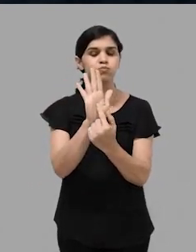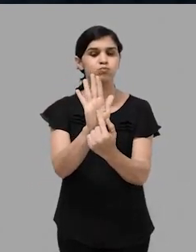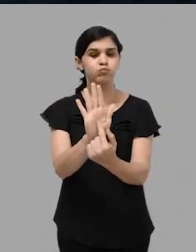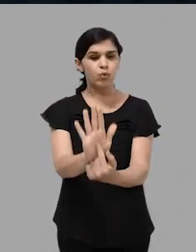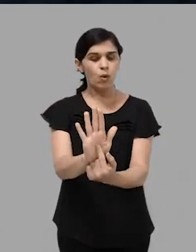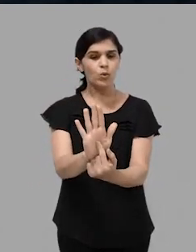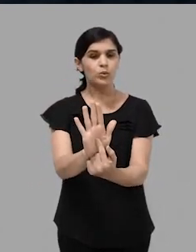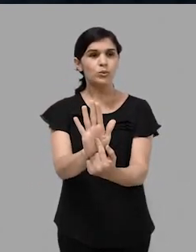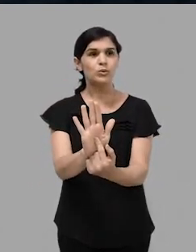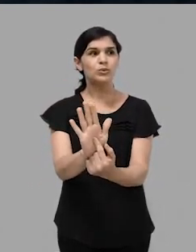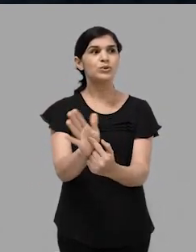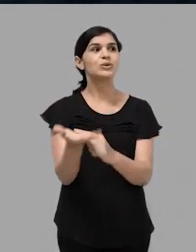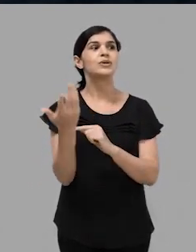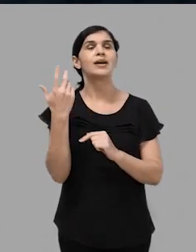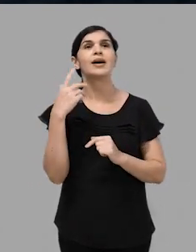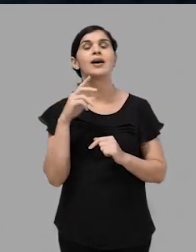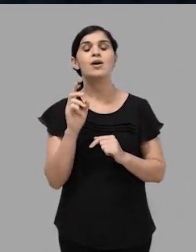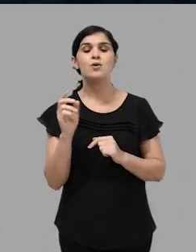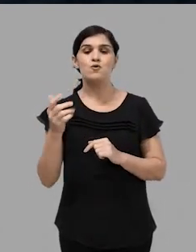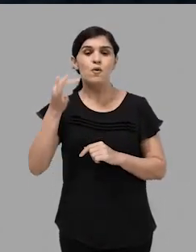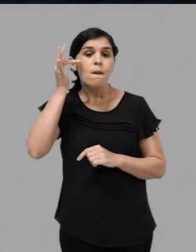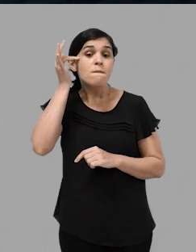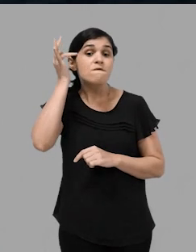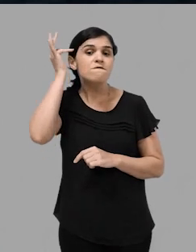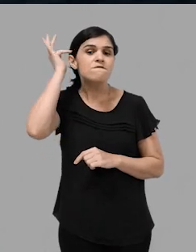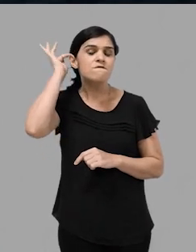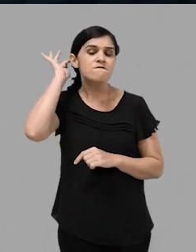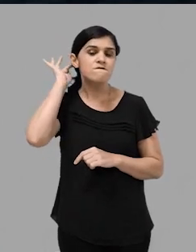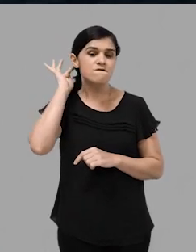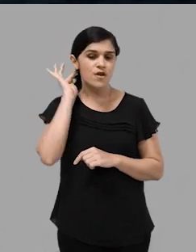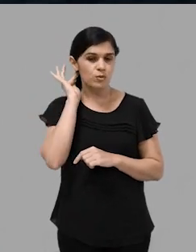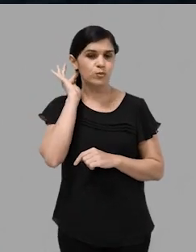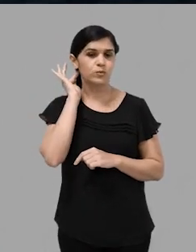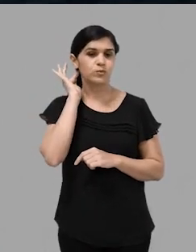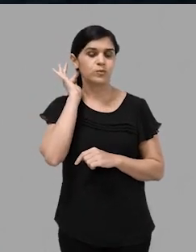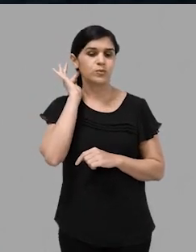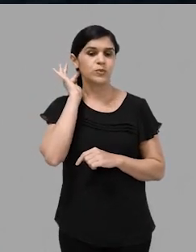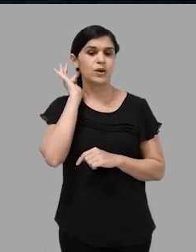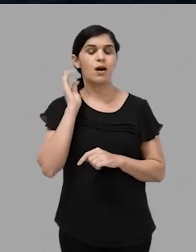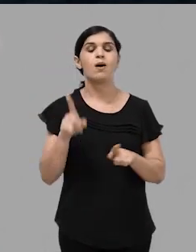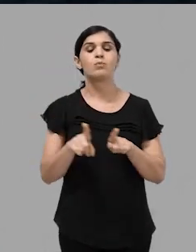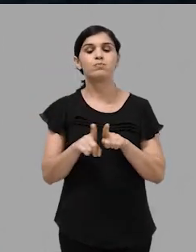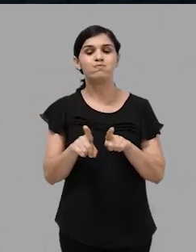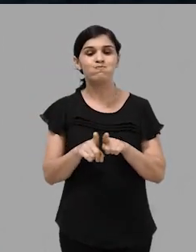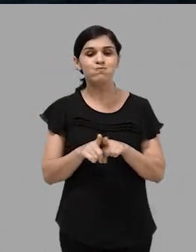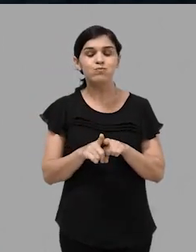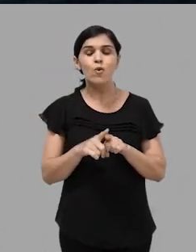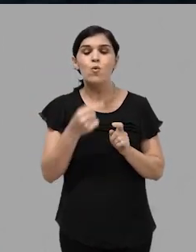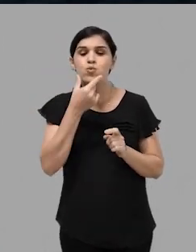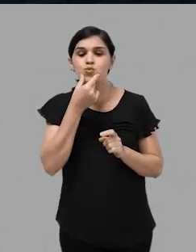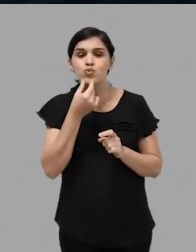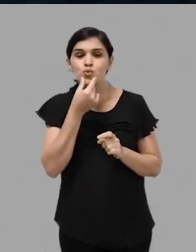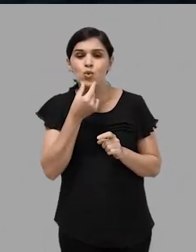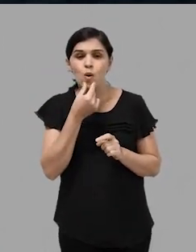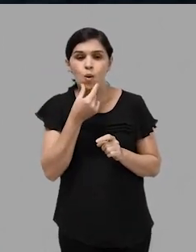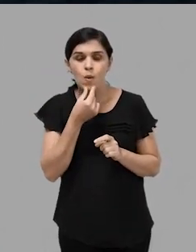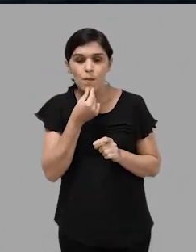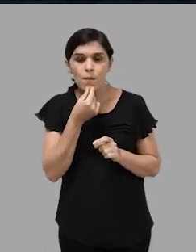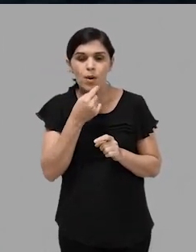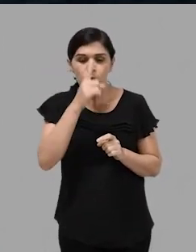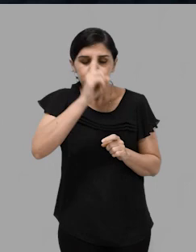sociedade feudal, o senhor feudal e o servo. O servo prestava ao seu feudal